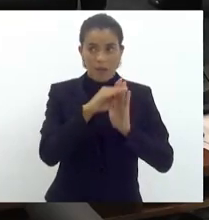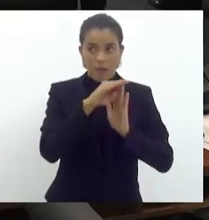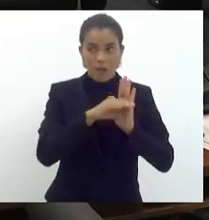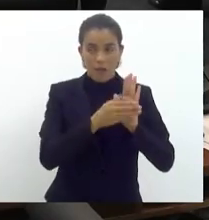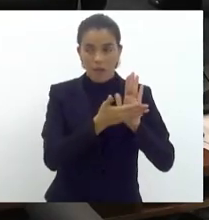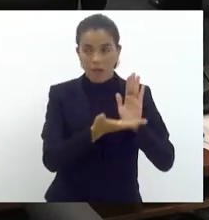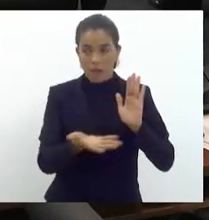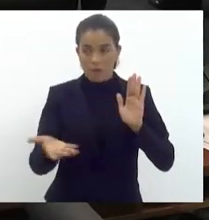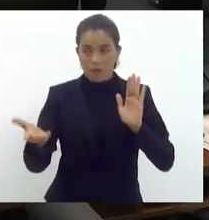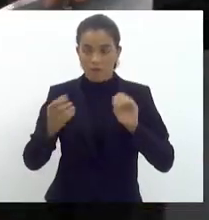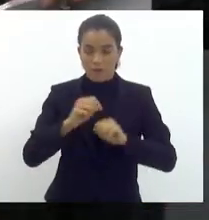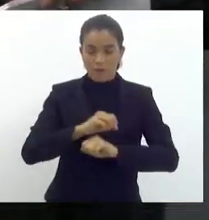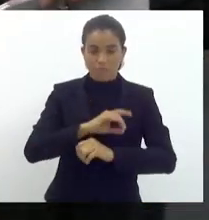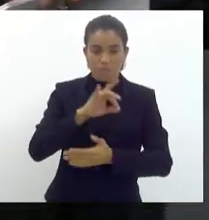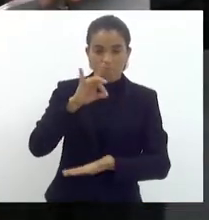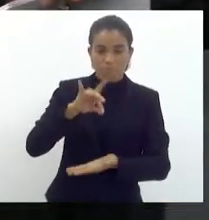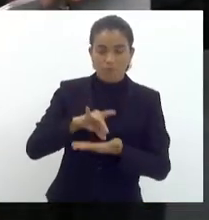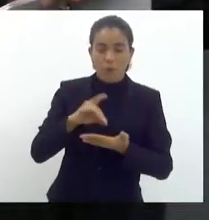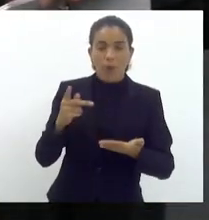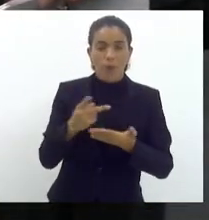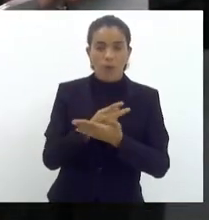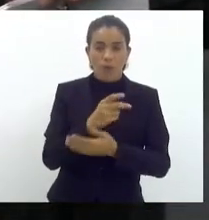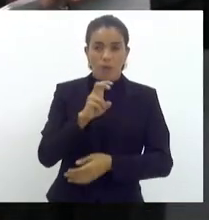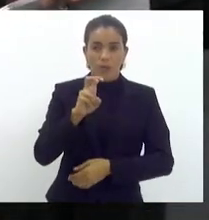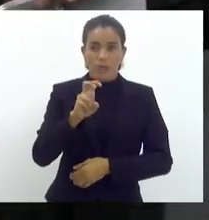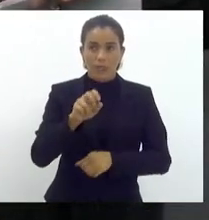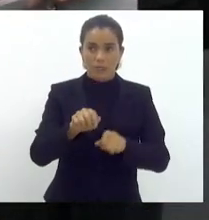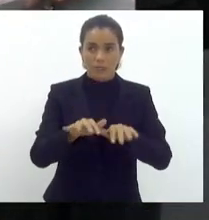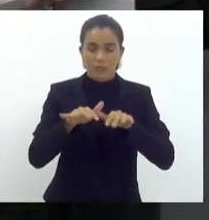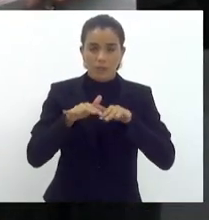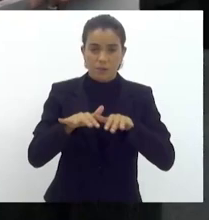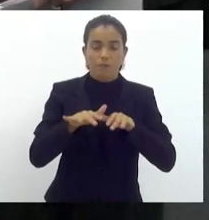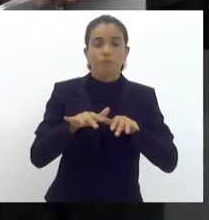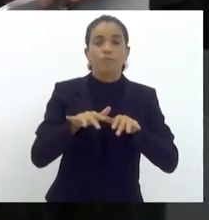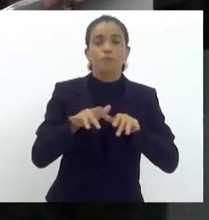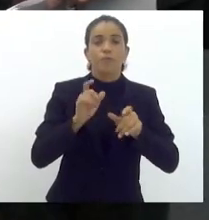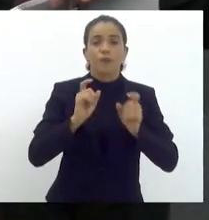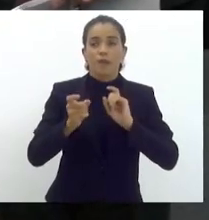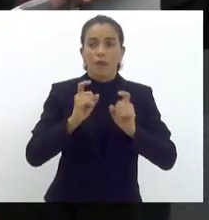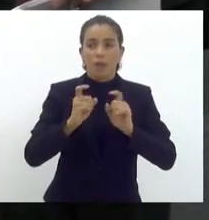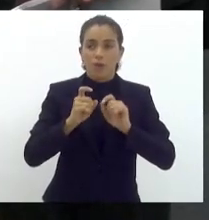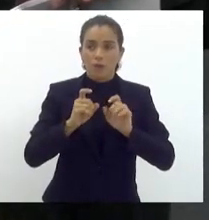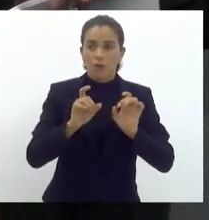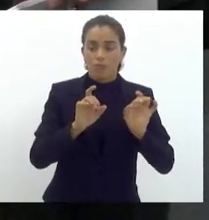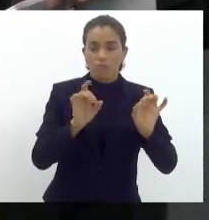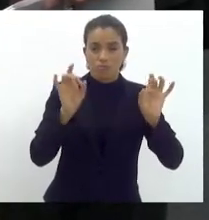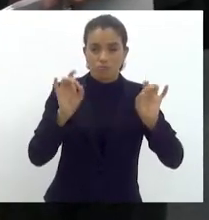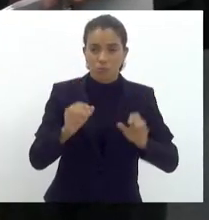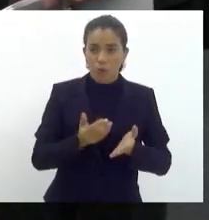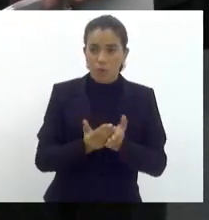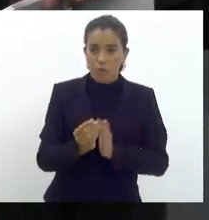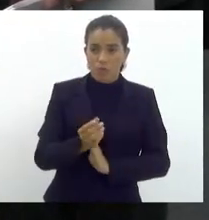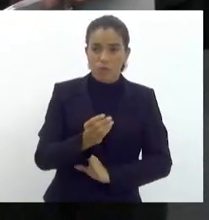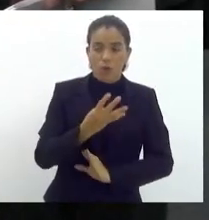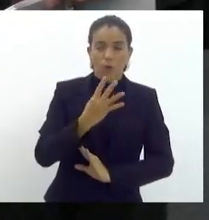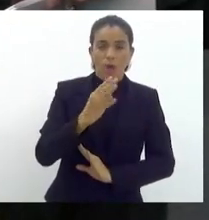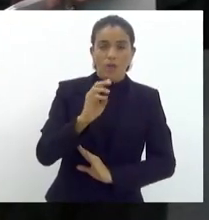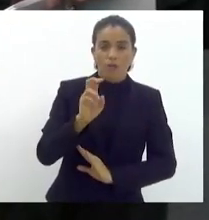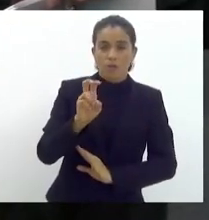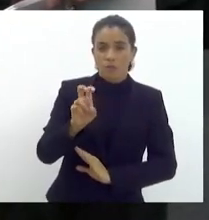ata reflete com exatidão ocorrido na quinta sessão extraordinária iniciadas às 16 horas